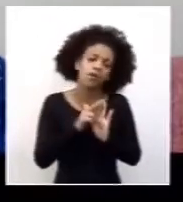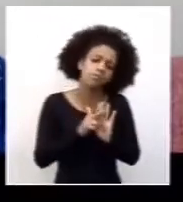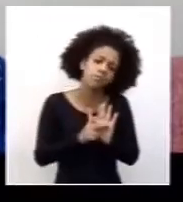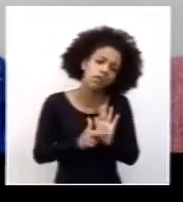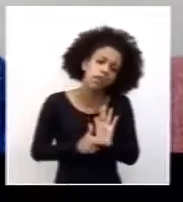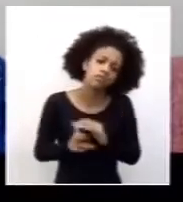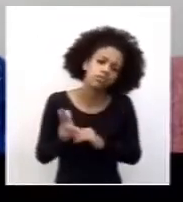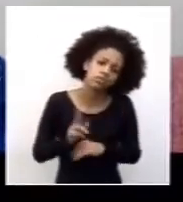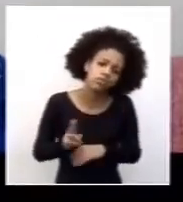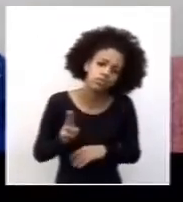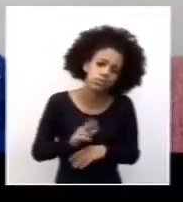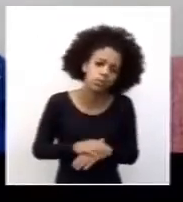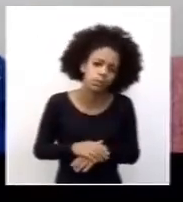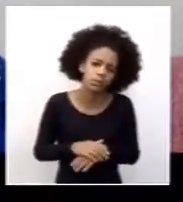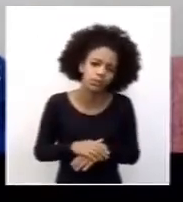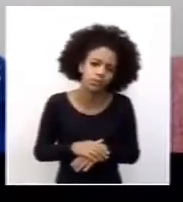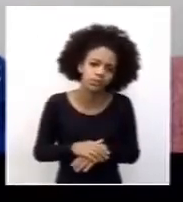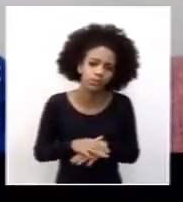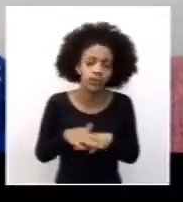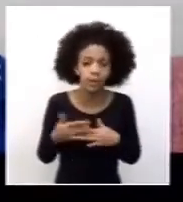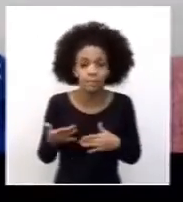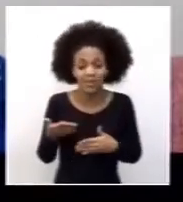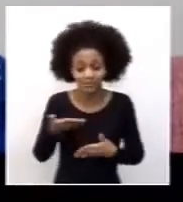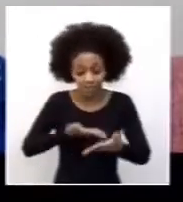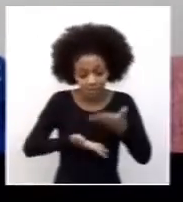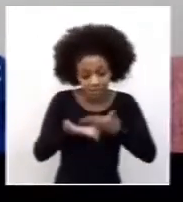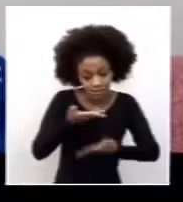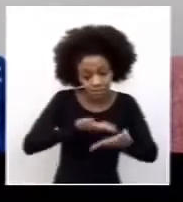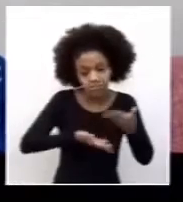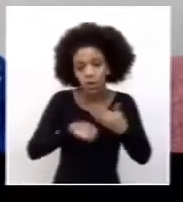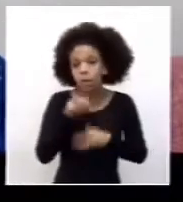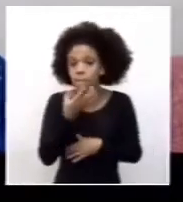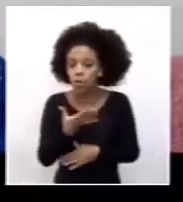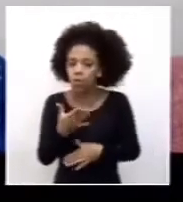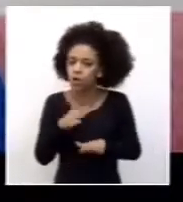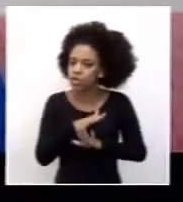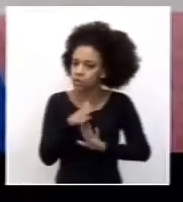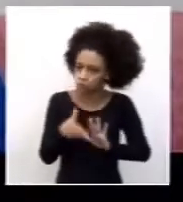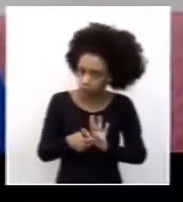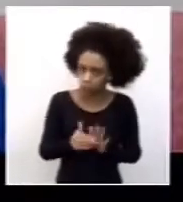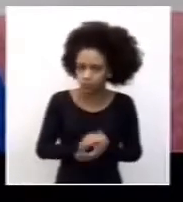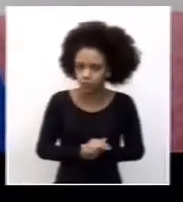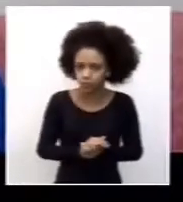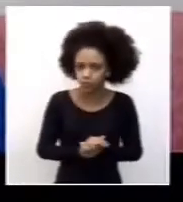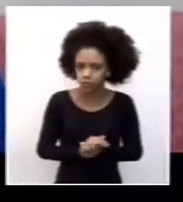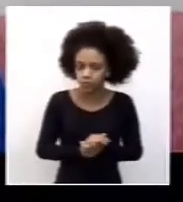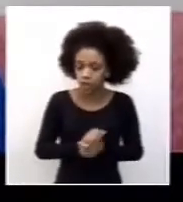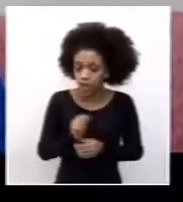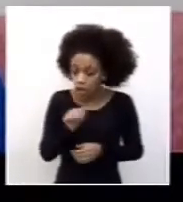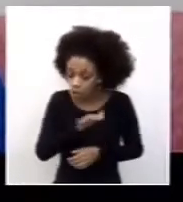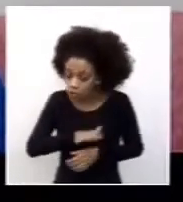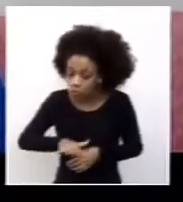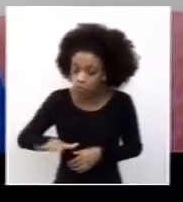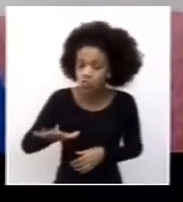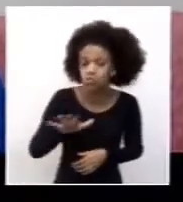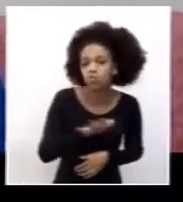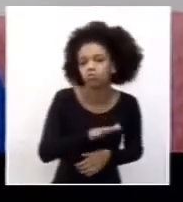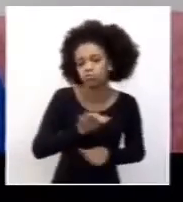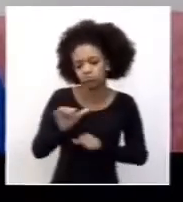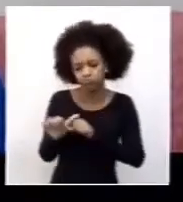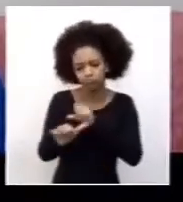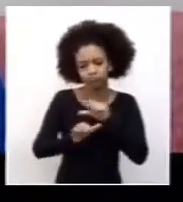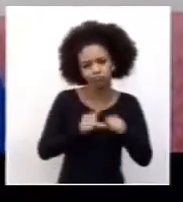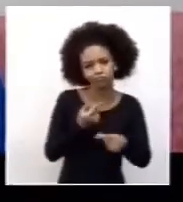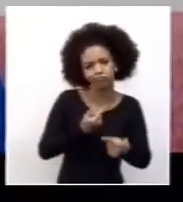de utilização deles, para que a relação seja boa entre todos. Todo ambiente pode ser transformado